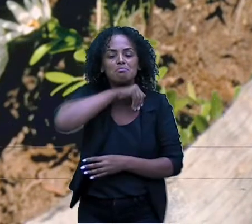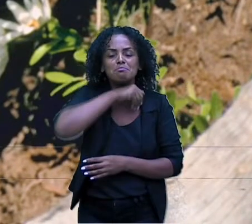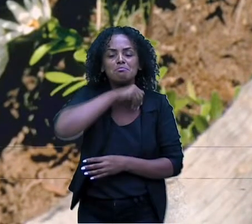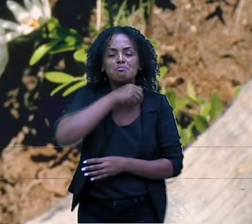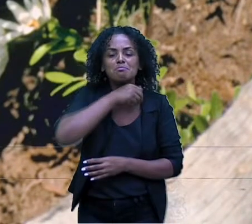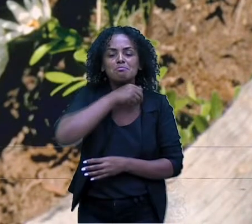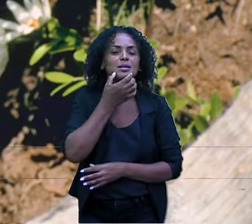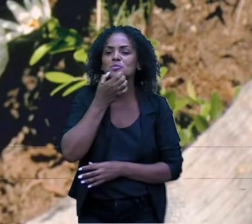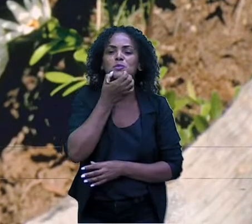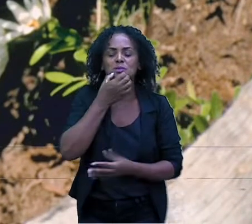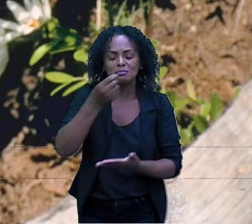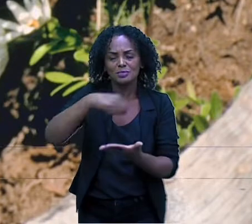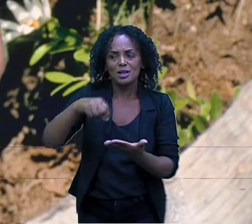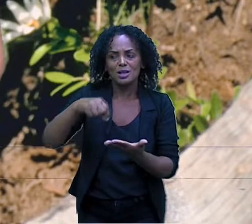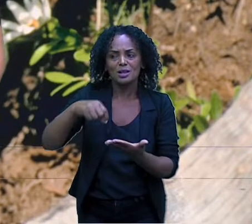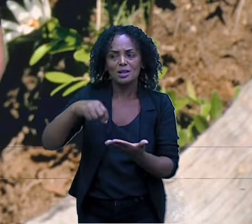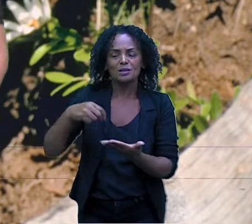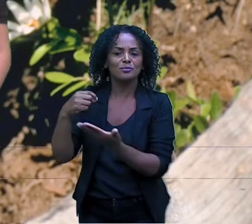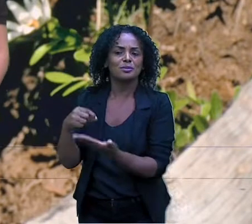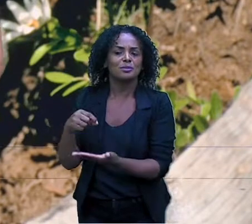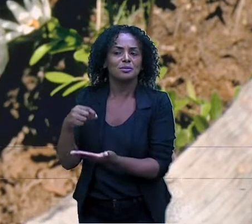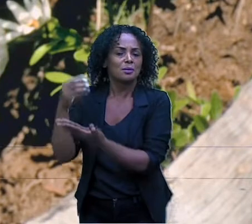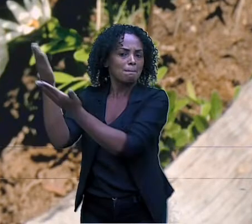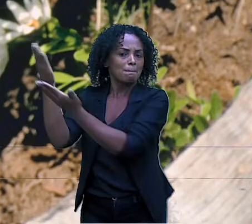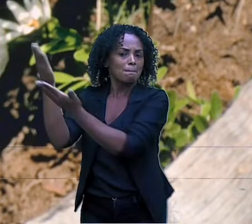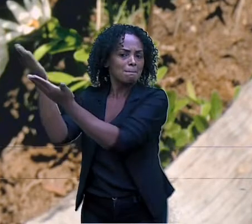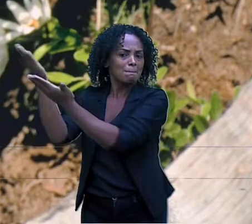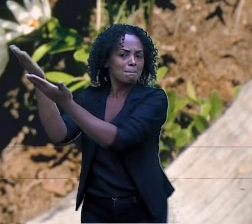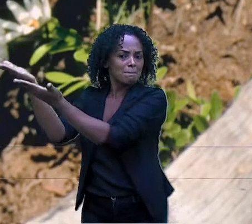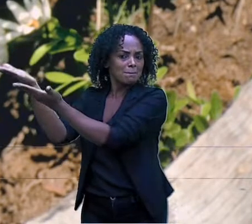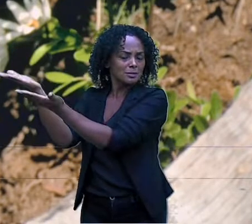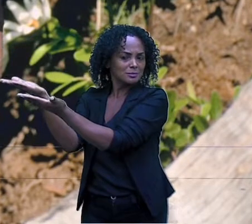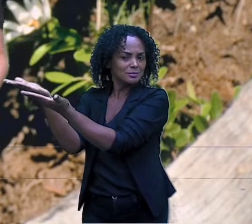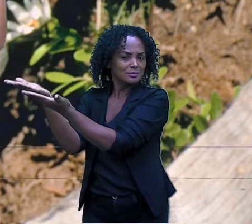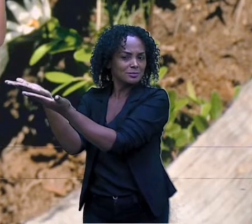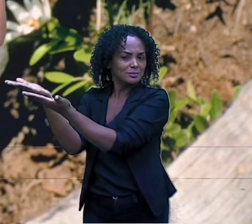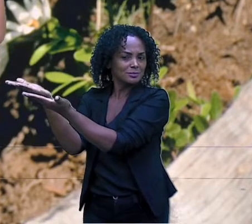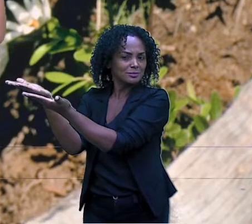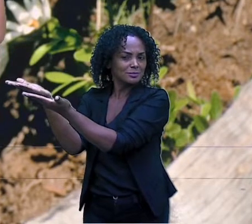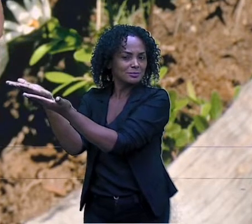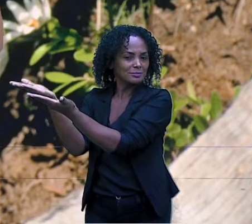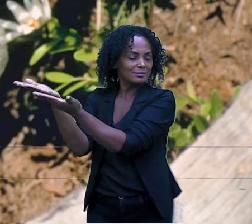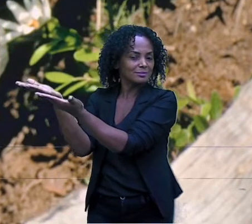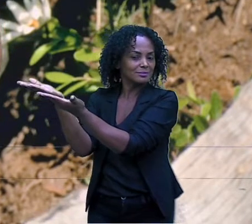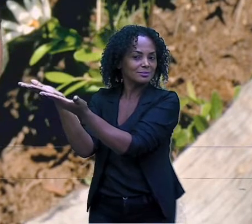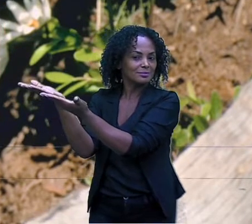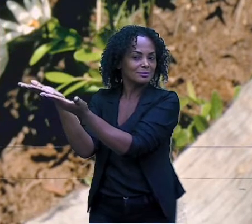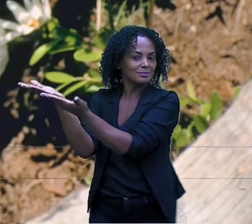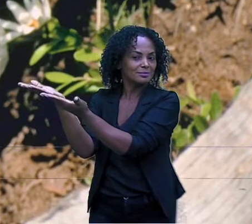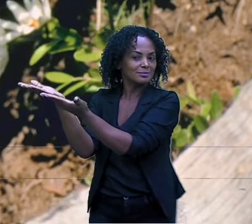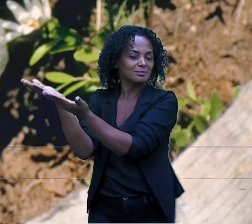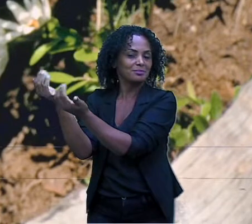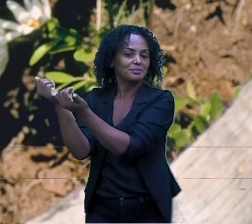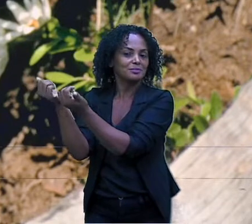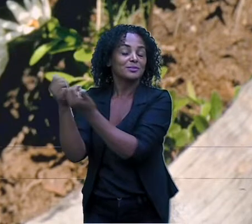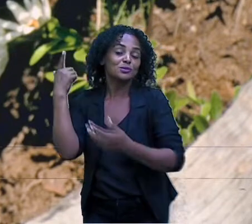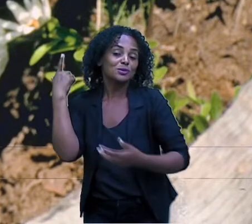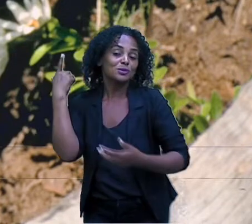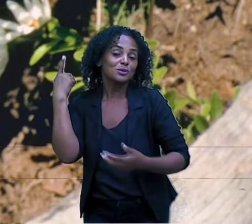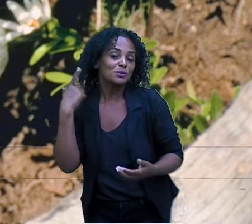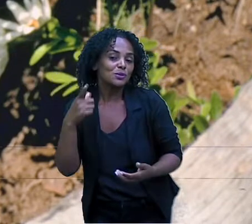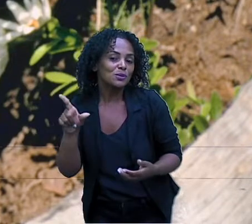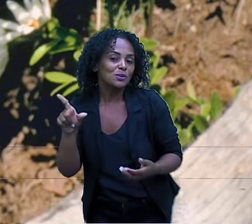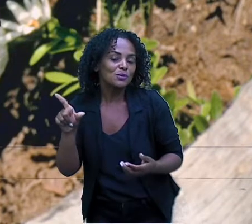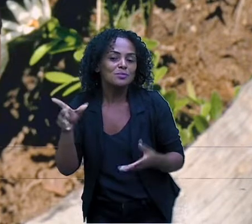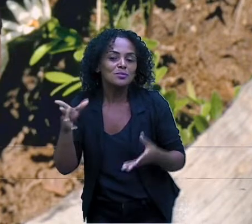inglês, fox. Vamos lá. Olha aqui como é que se escreve fox. Repeat, please. Fox. Mais uma